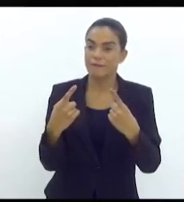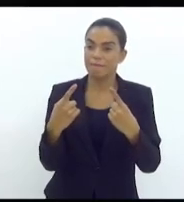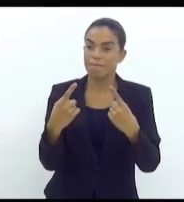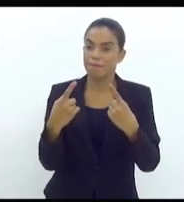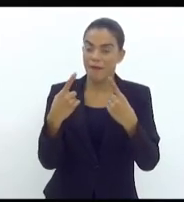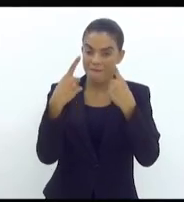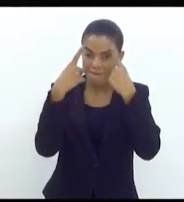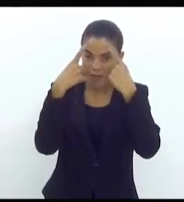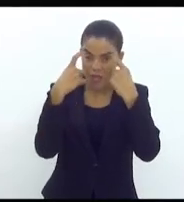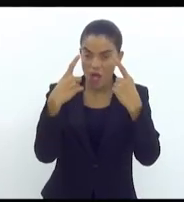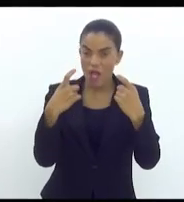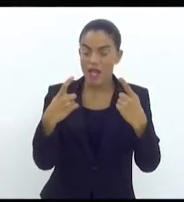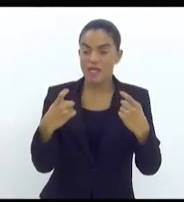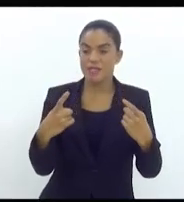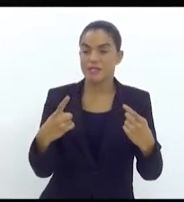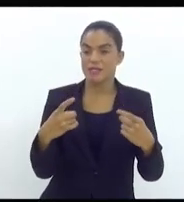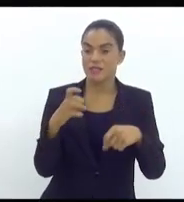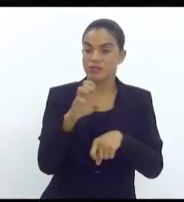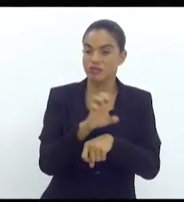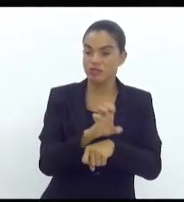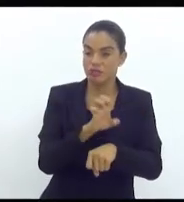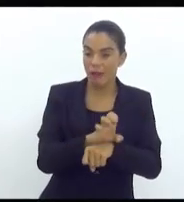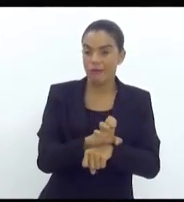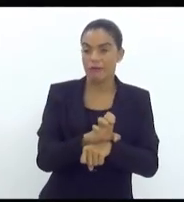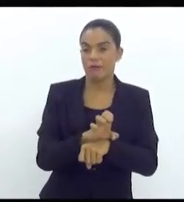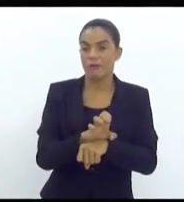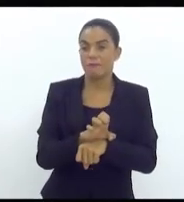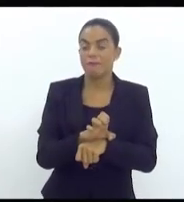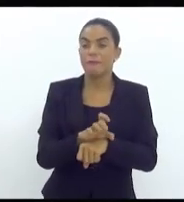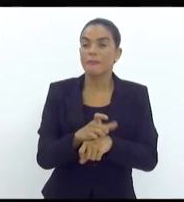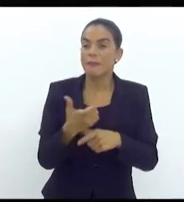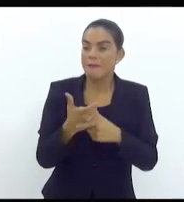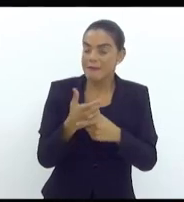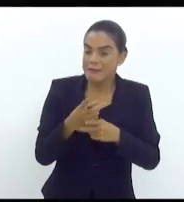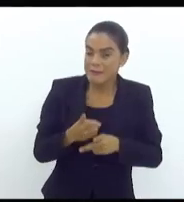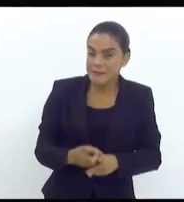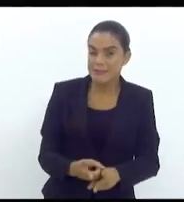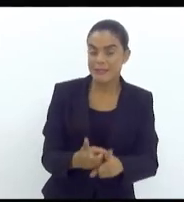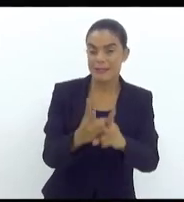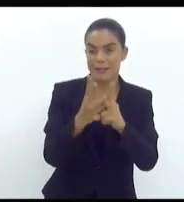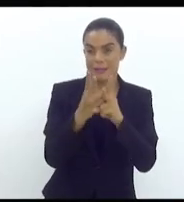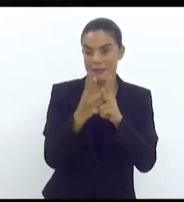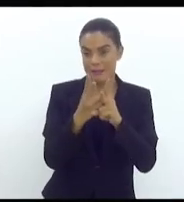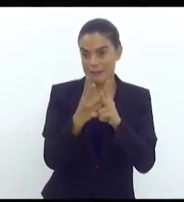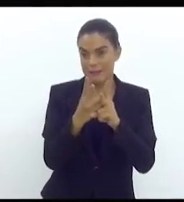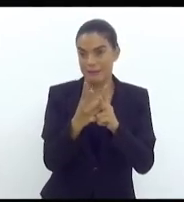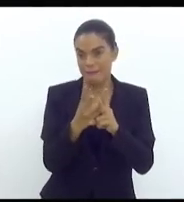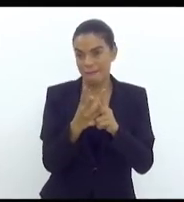que existe nesse estado e que na maioria das vezes